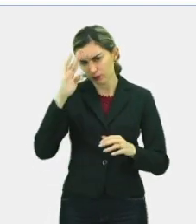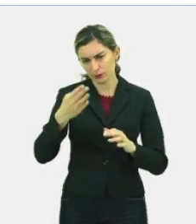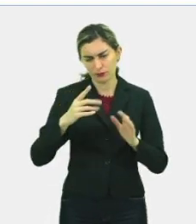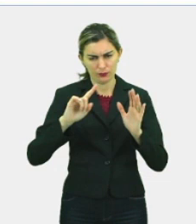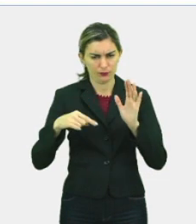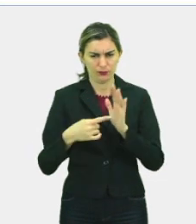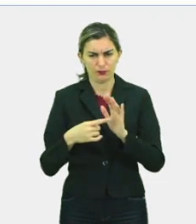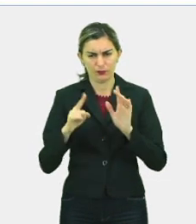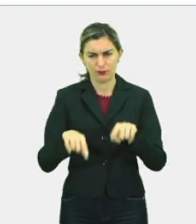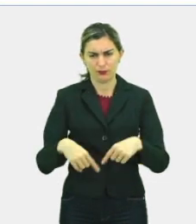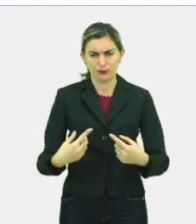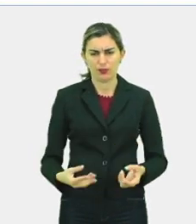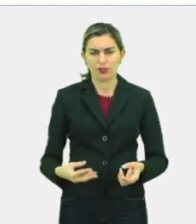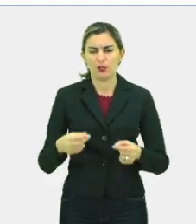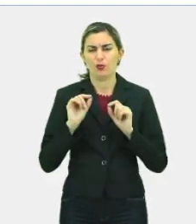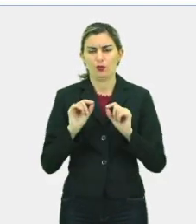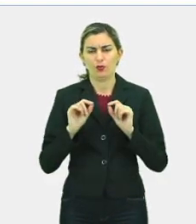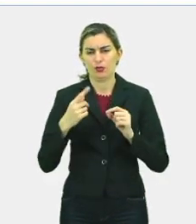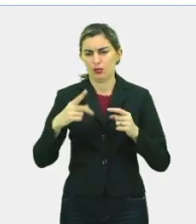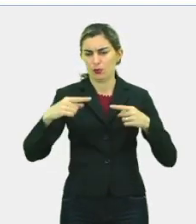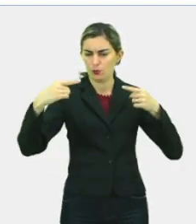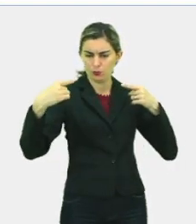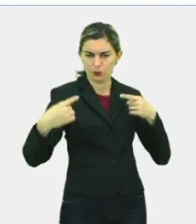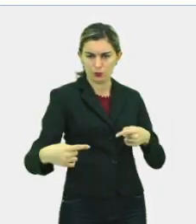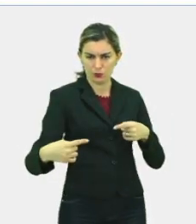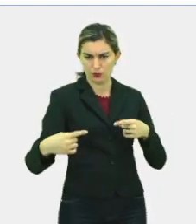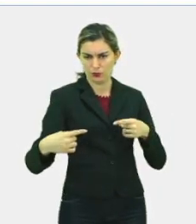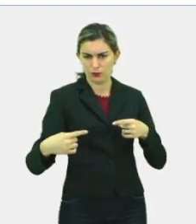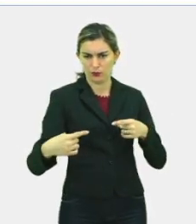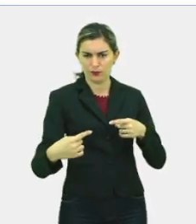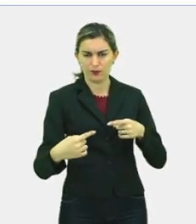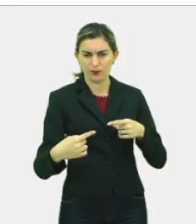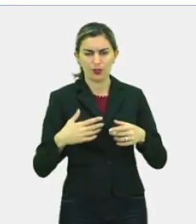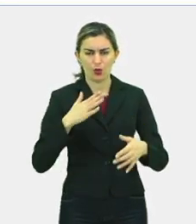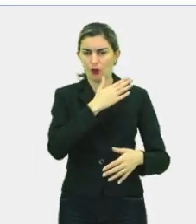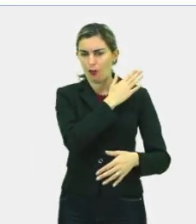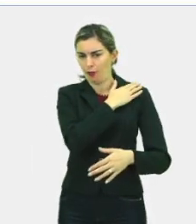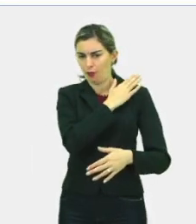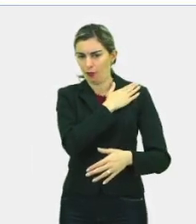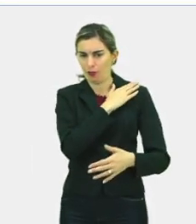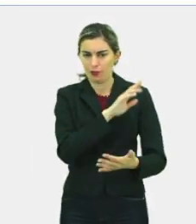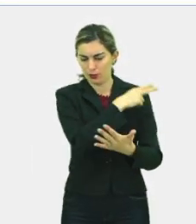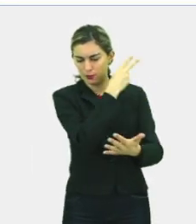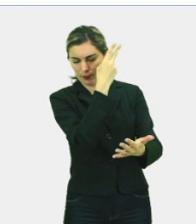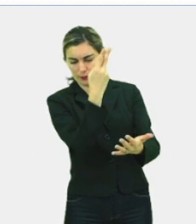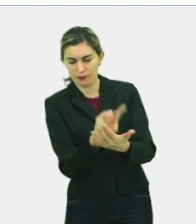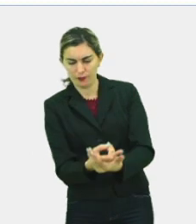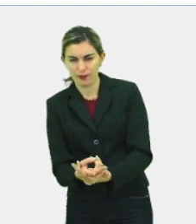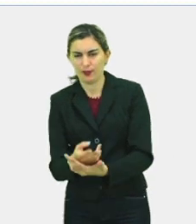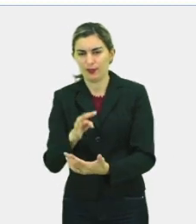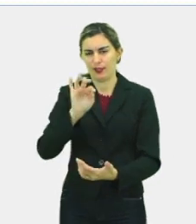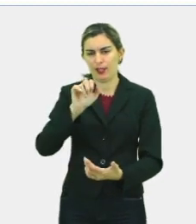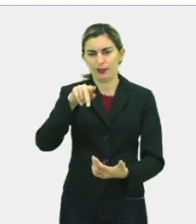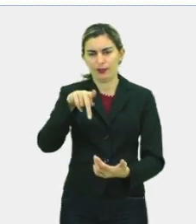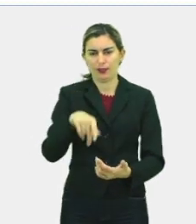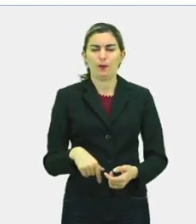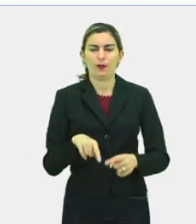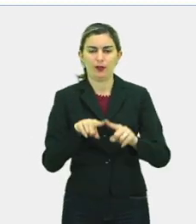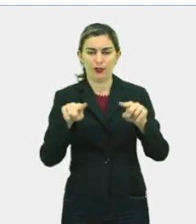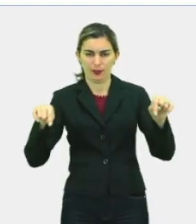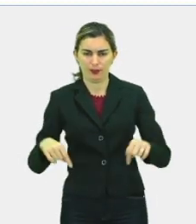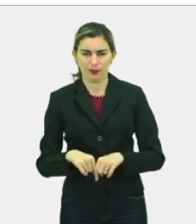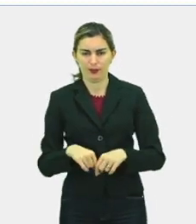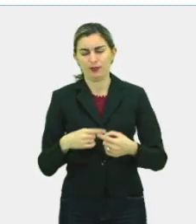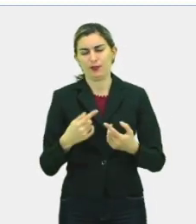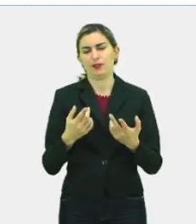objetivo principal do judô é colocar seu adversário ou sua adversária com as costas do tatame, levando-o ao ponto completo